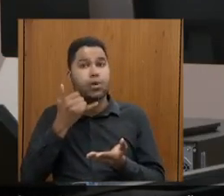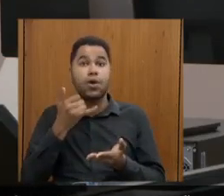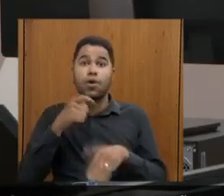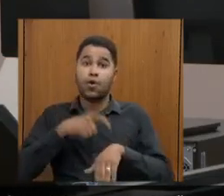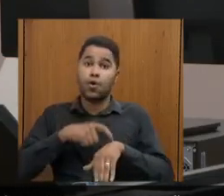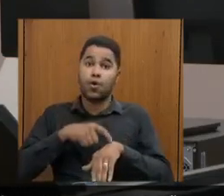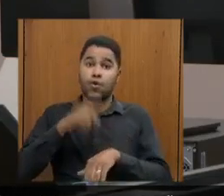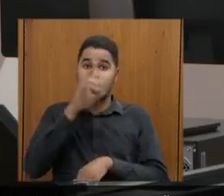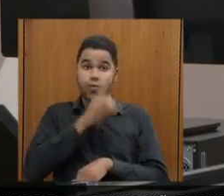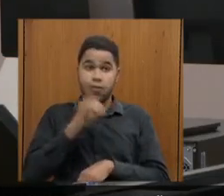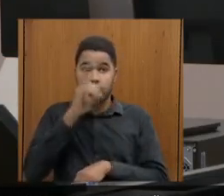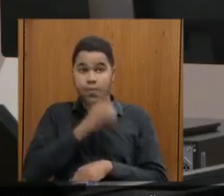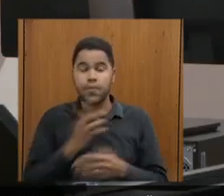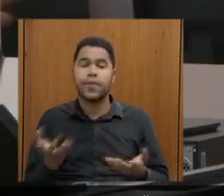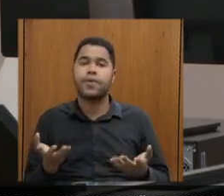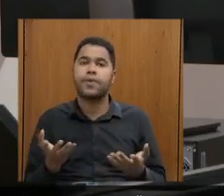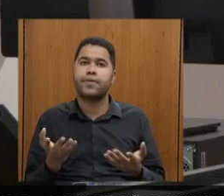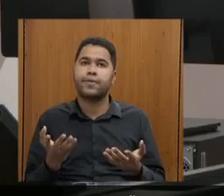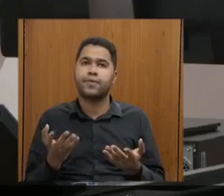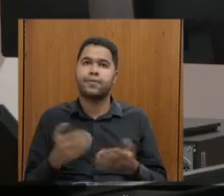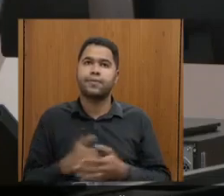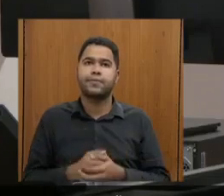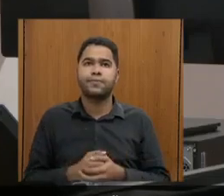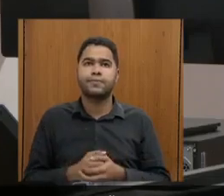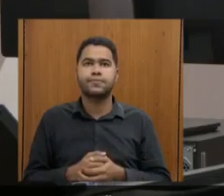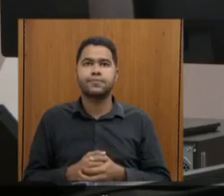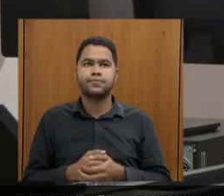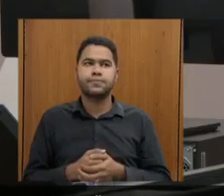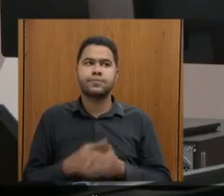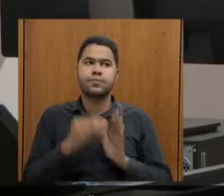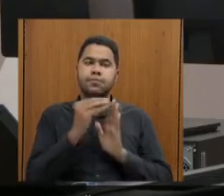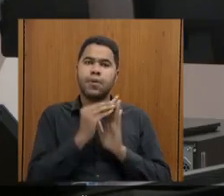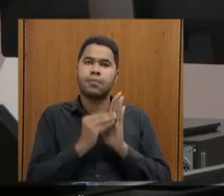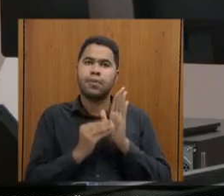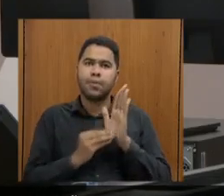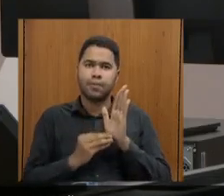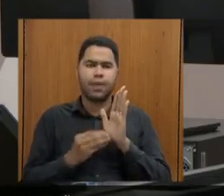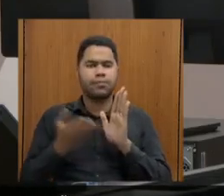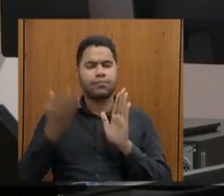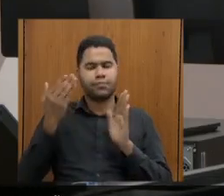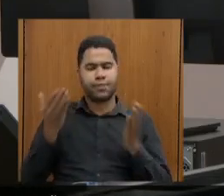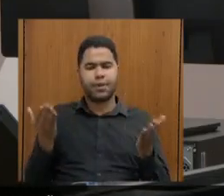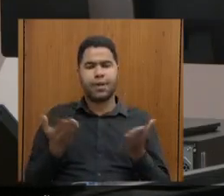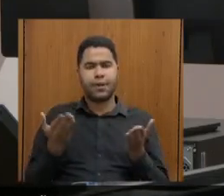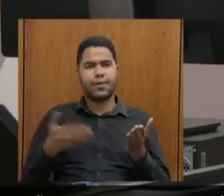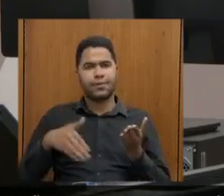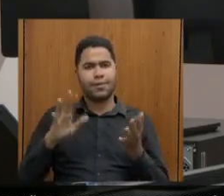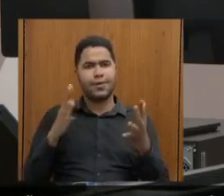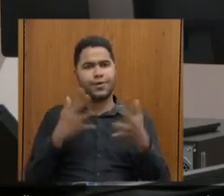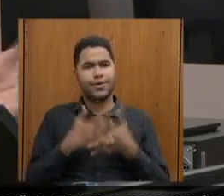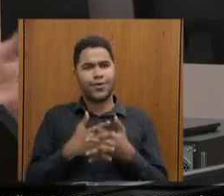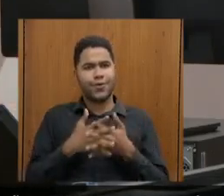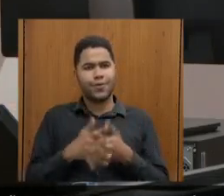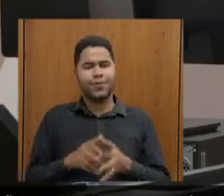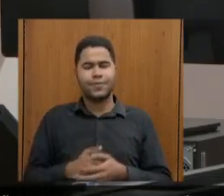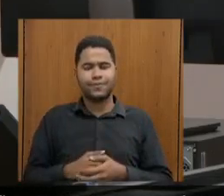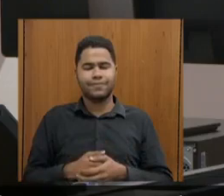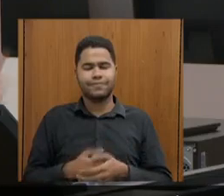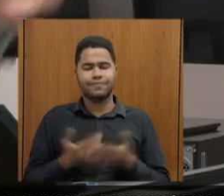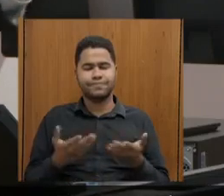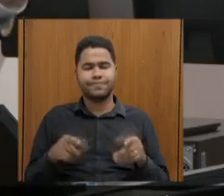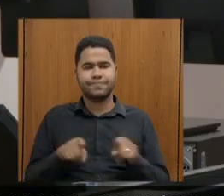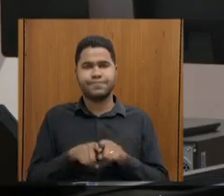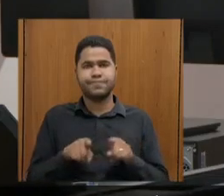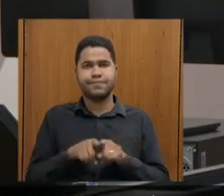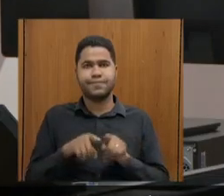Domingo de arranjar brecha na agenda até tempo atrás que agora da frente mais complicada e aí